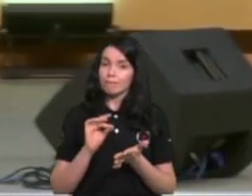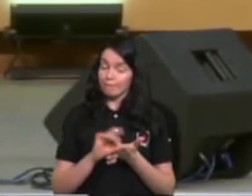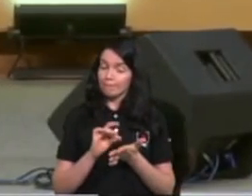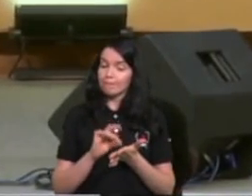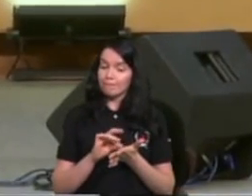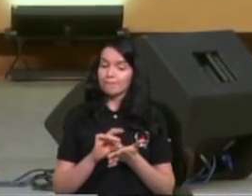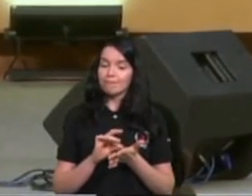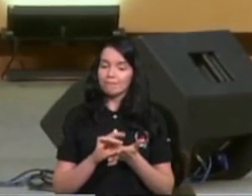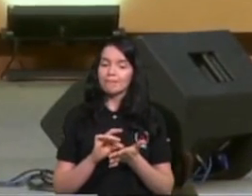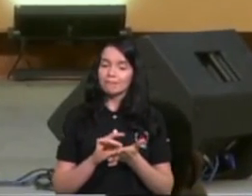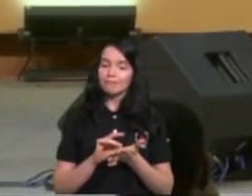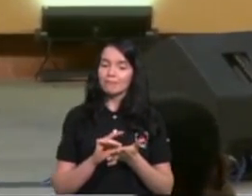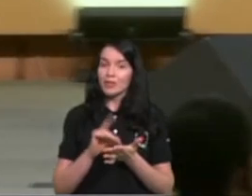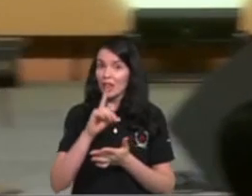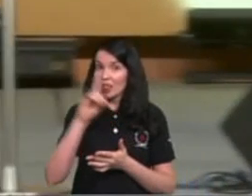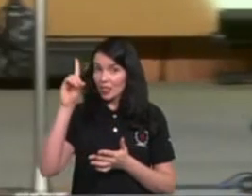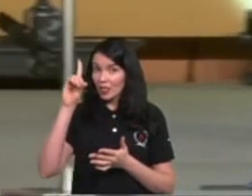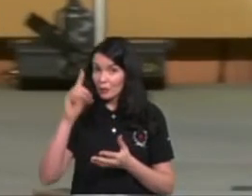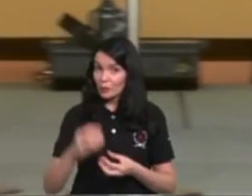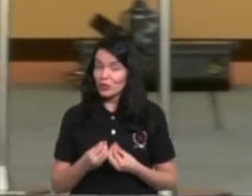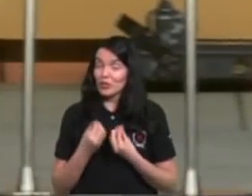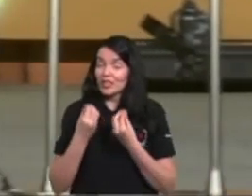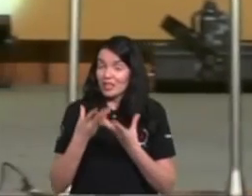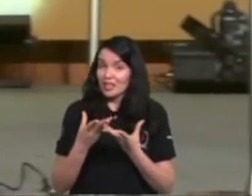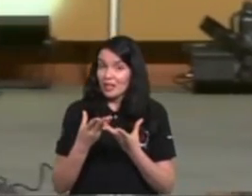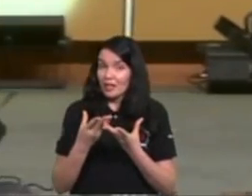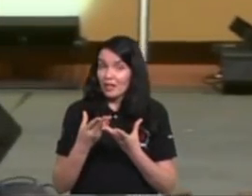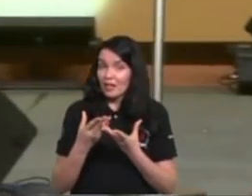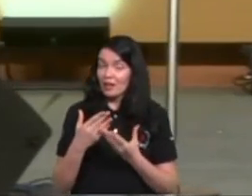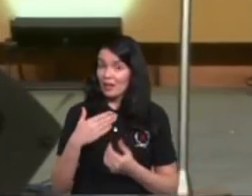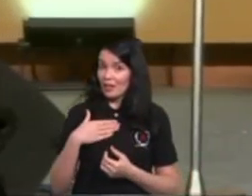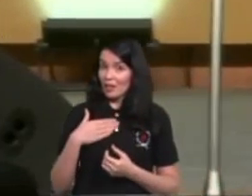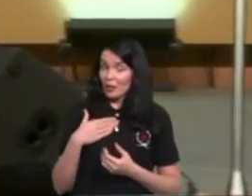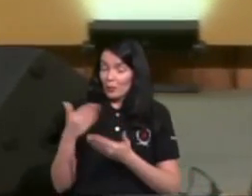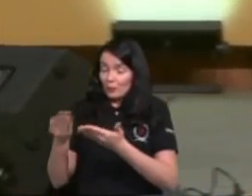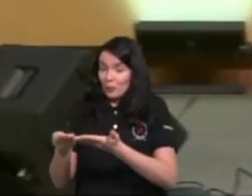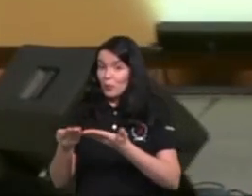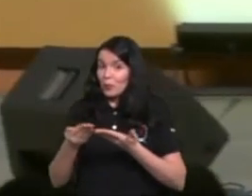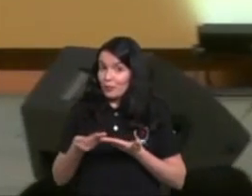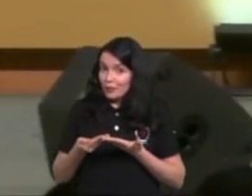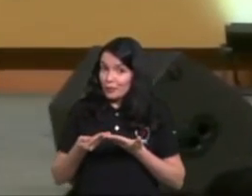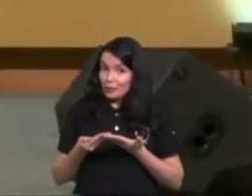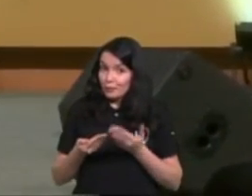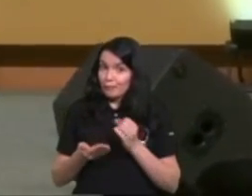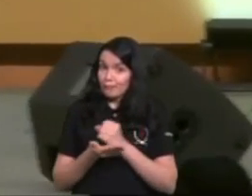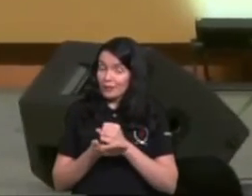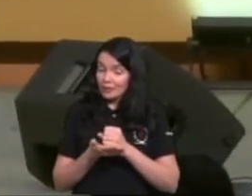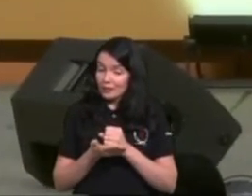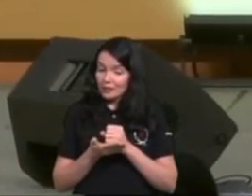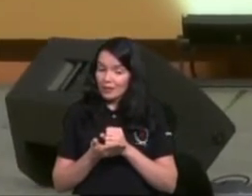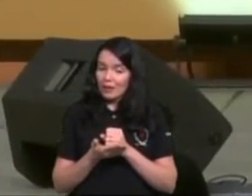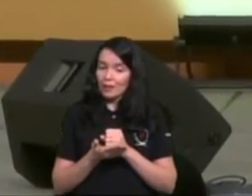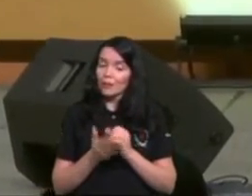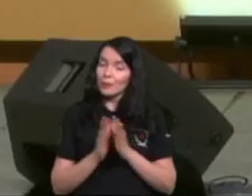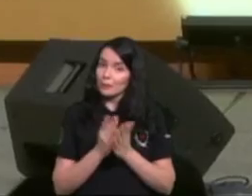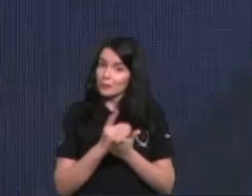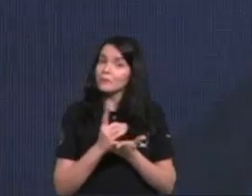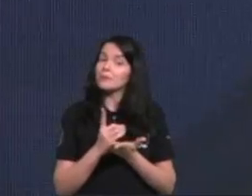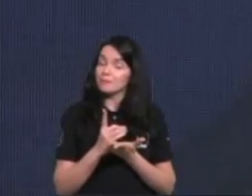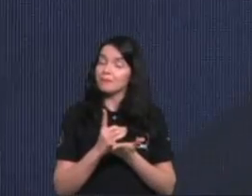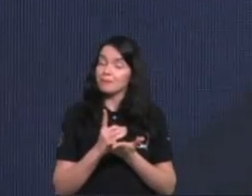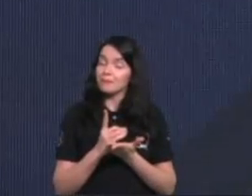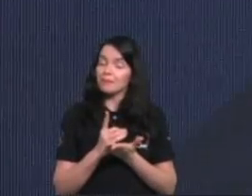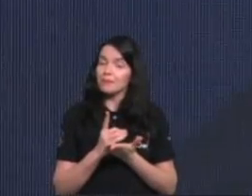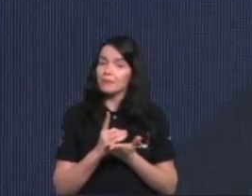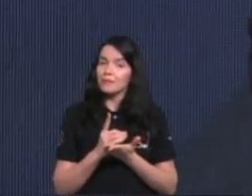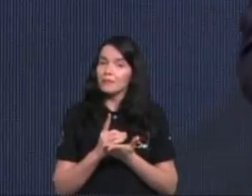verdade quem dá é Deus eu apenas faço um convite baseado na Bíblia Oi e a única coisa